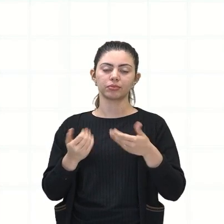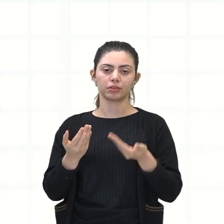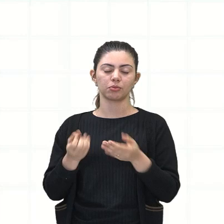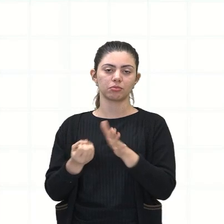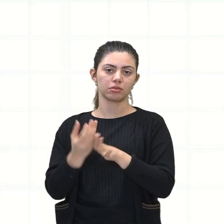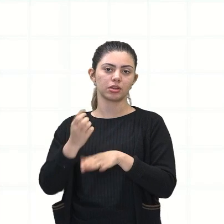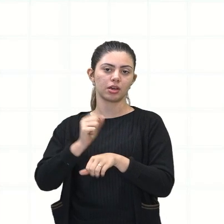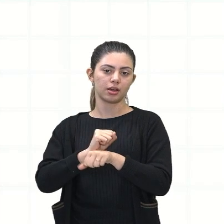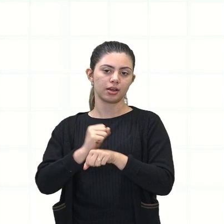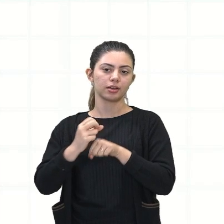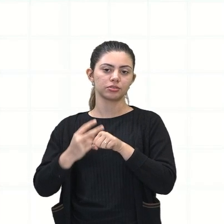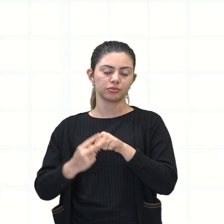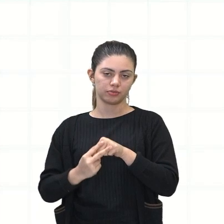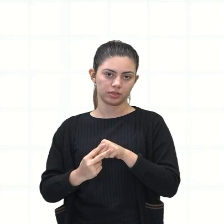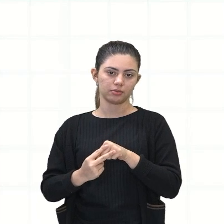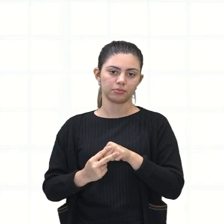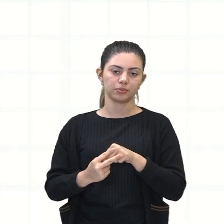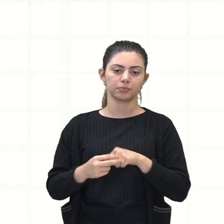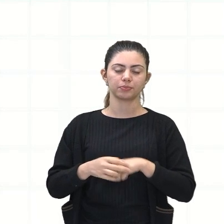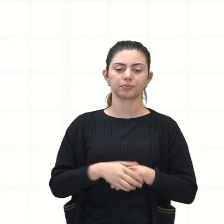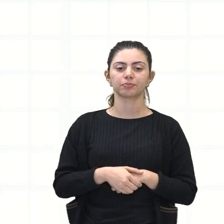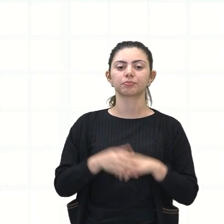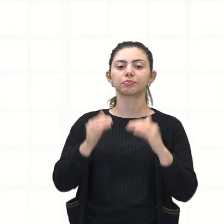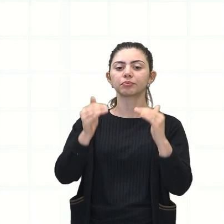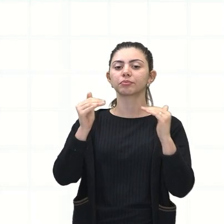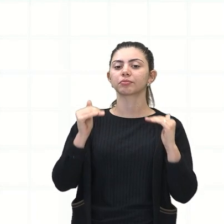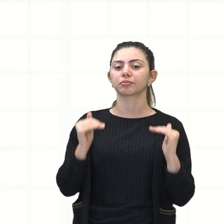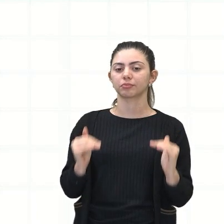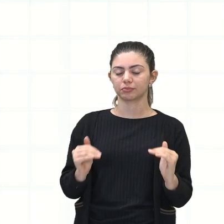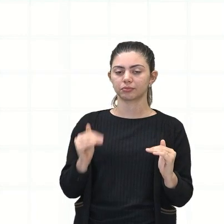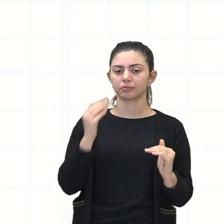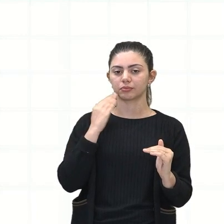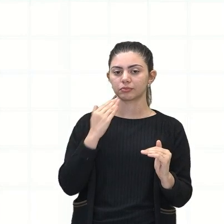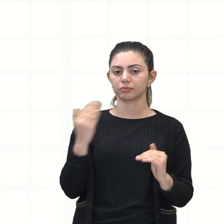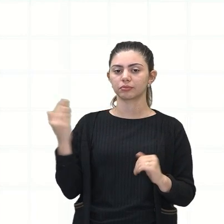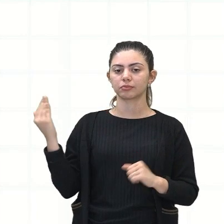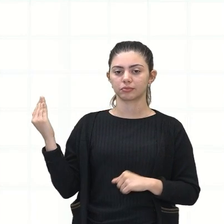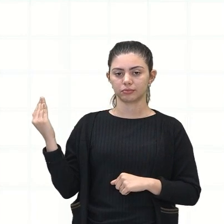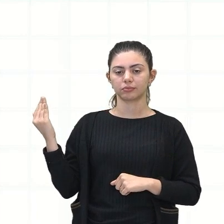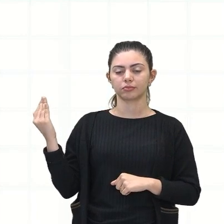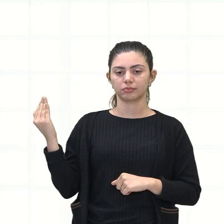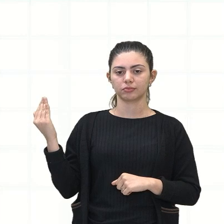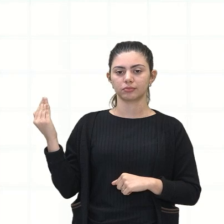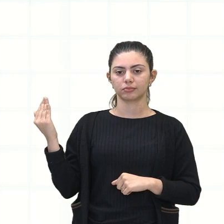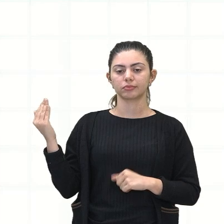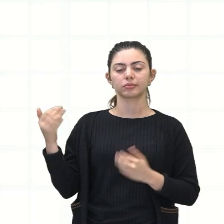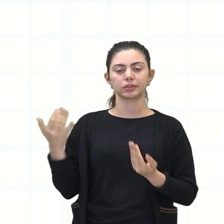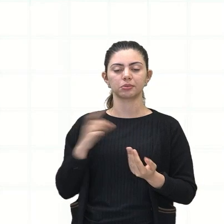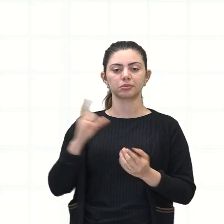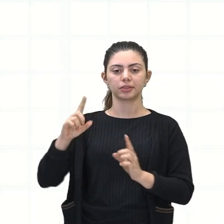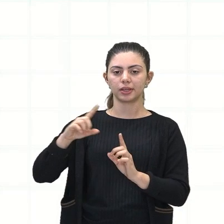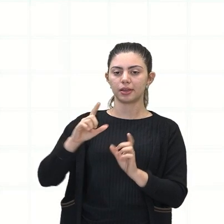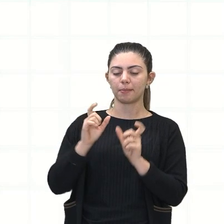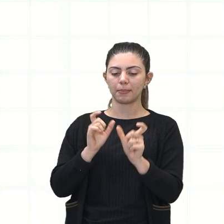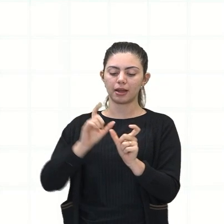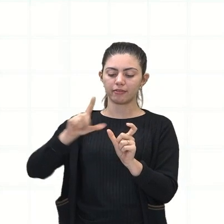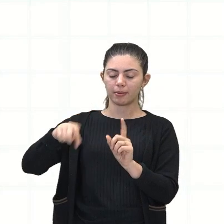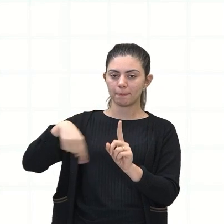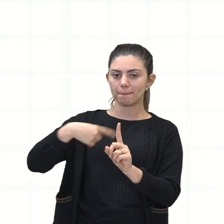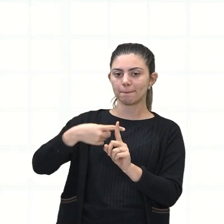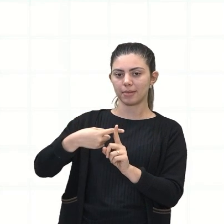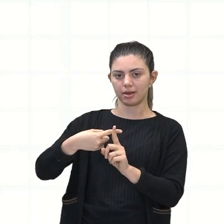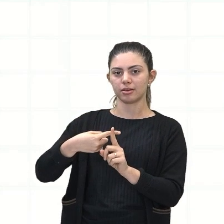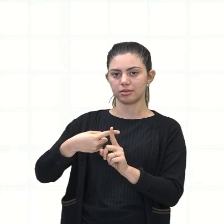modo com que algo acontece. Fluent, fluent, fluente. Fluently,